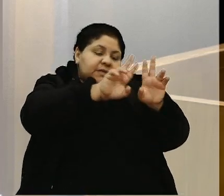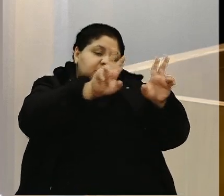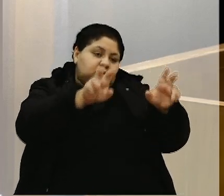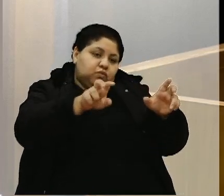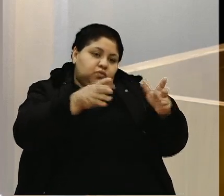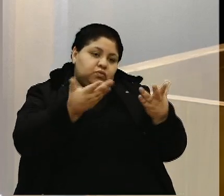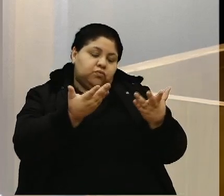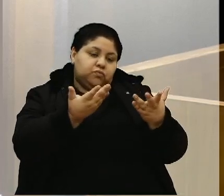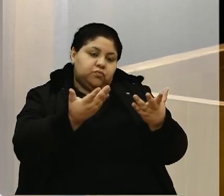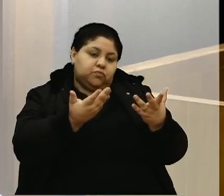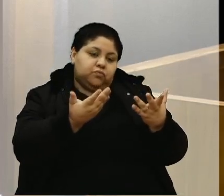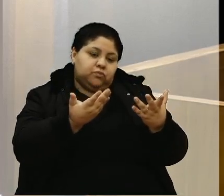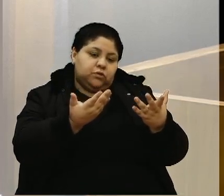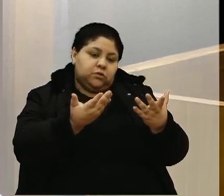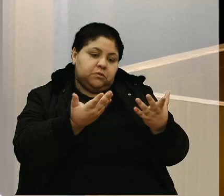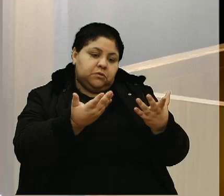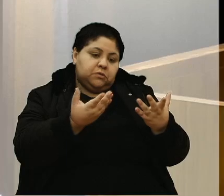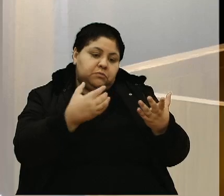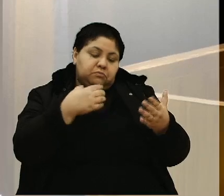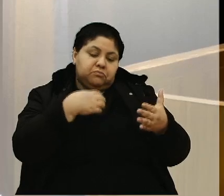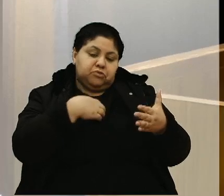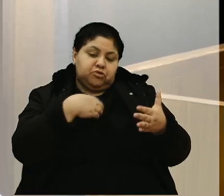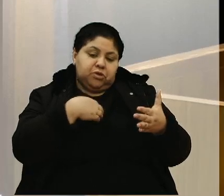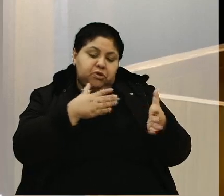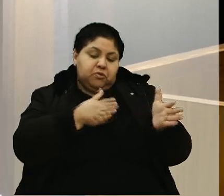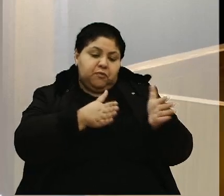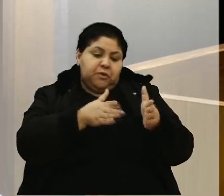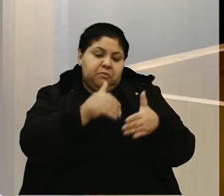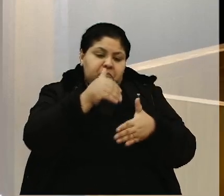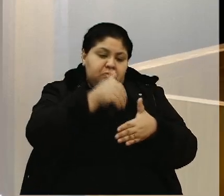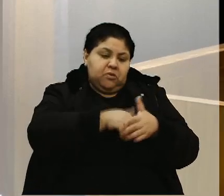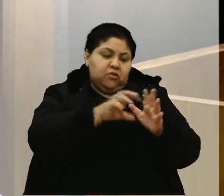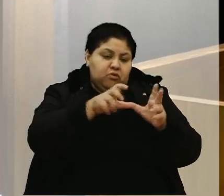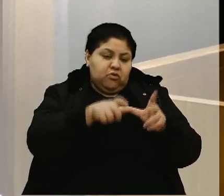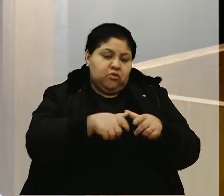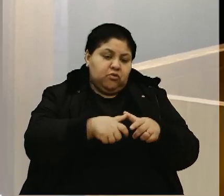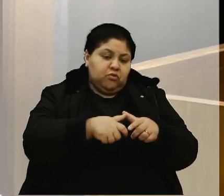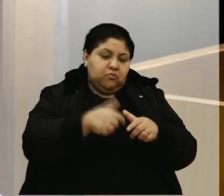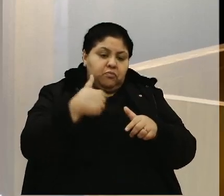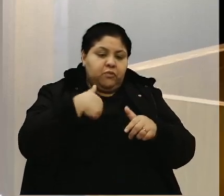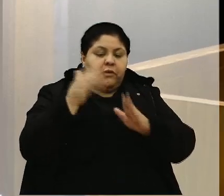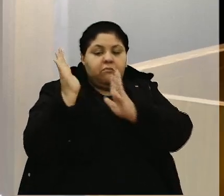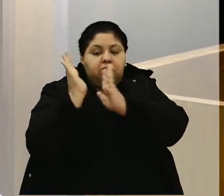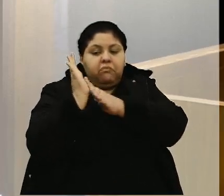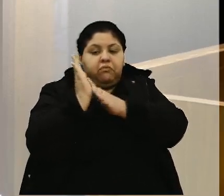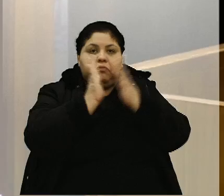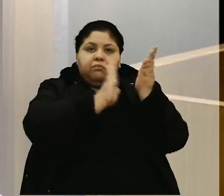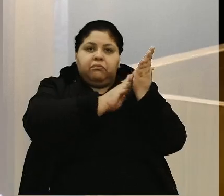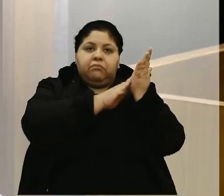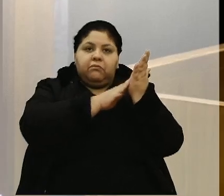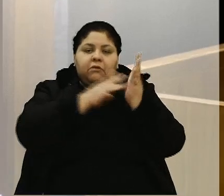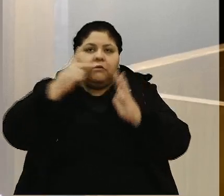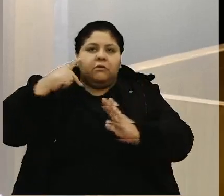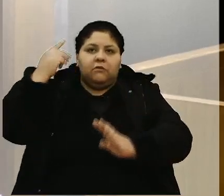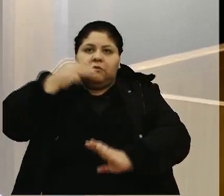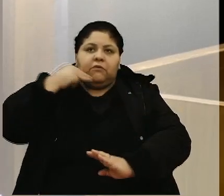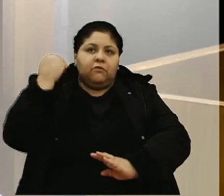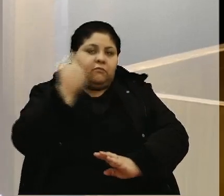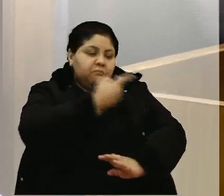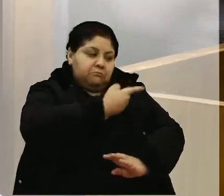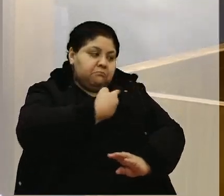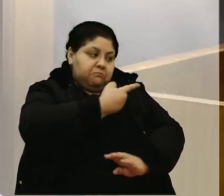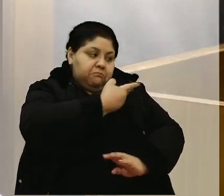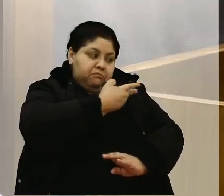né, de forma eleitoral, de forma que todo mundo saia me aplaudindo. Aliás, vereadora Marisol, eu e a